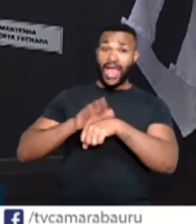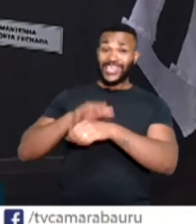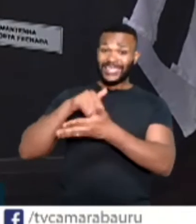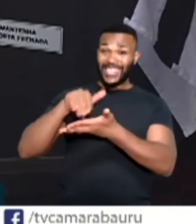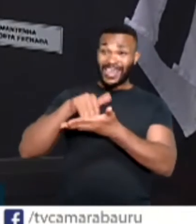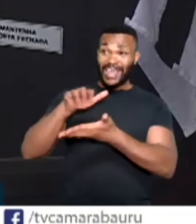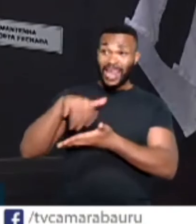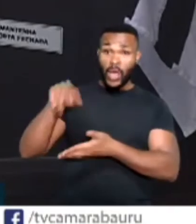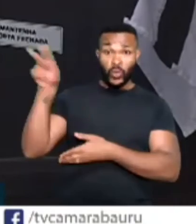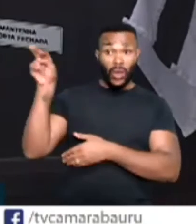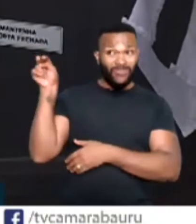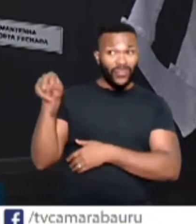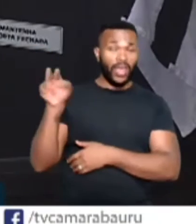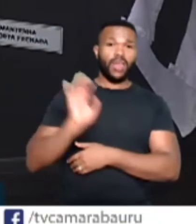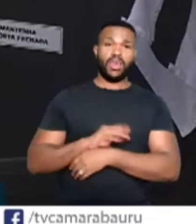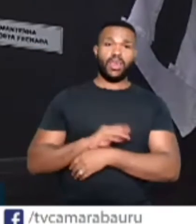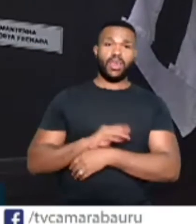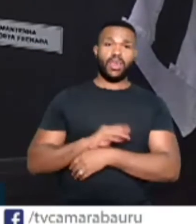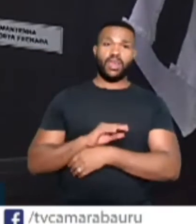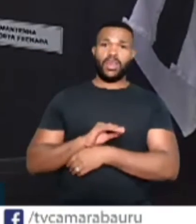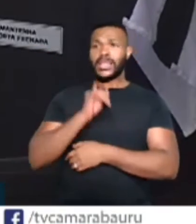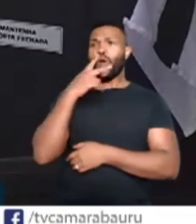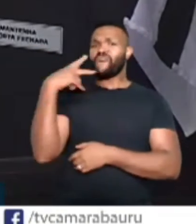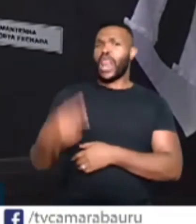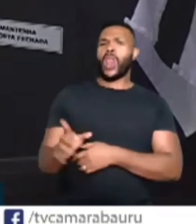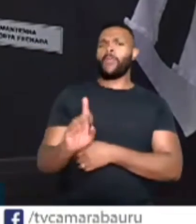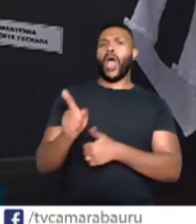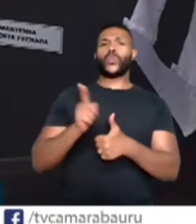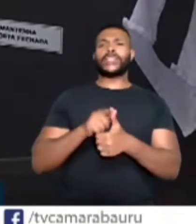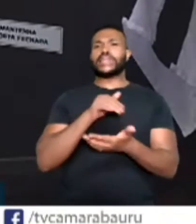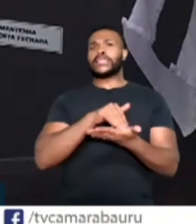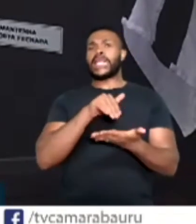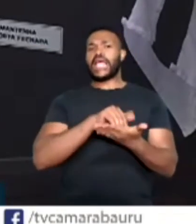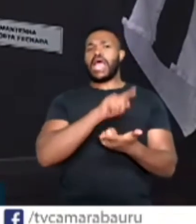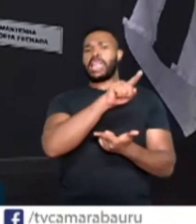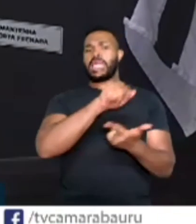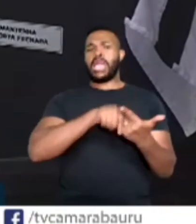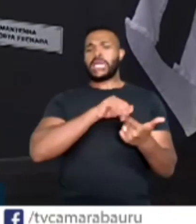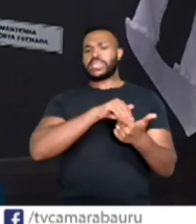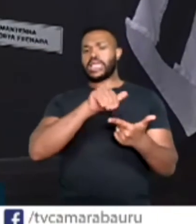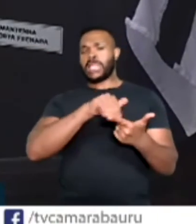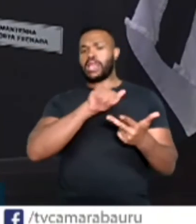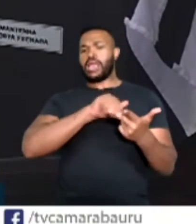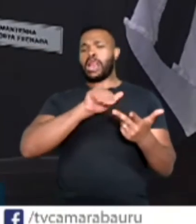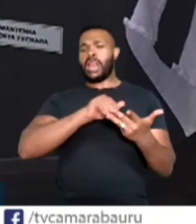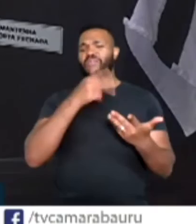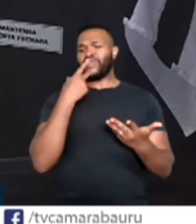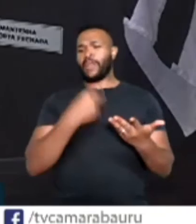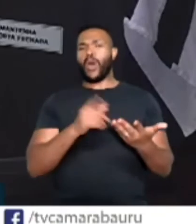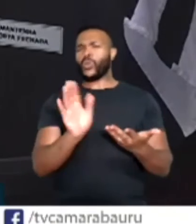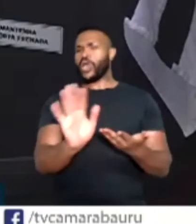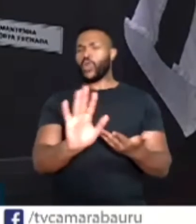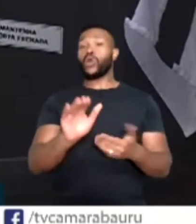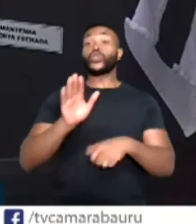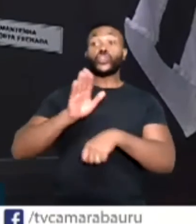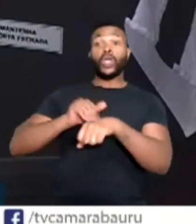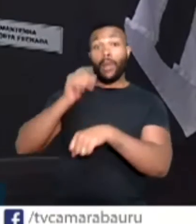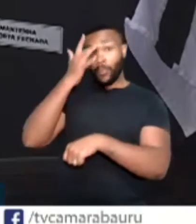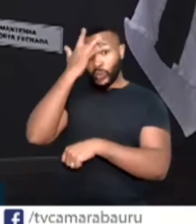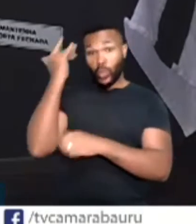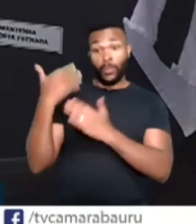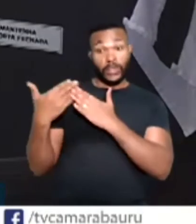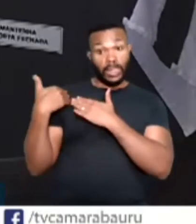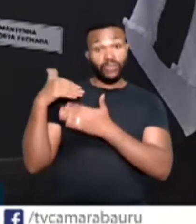Não estou falando mal de secretaria A, B, C ou D. Chame os seus secretários, chame os seus